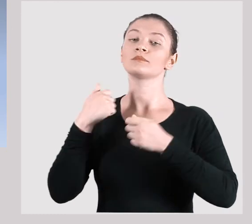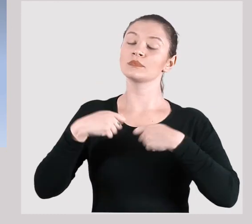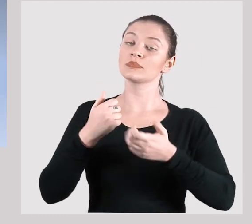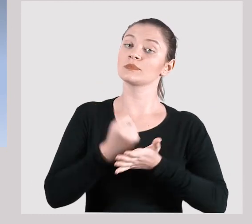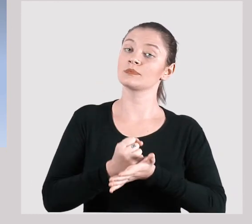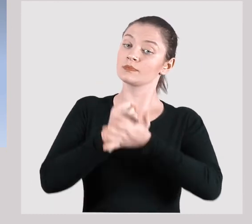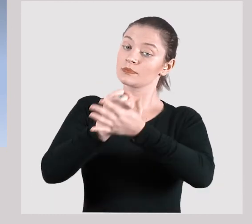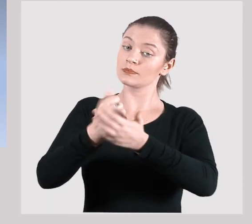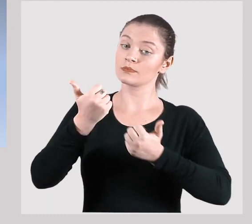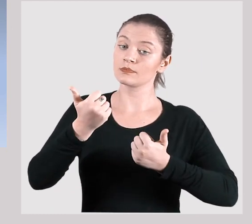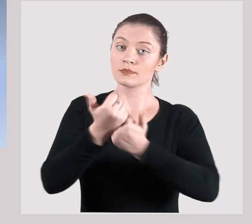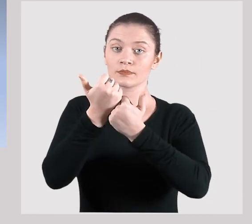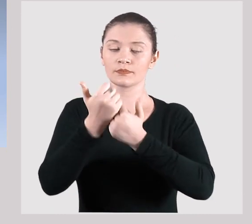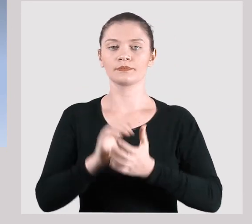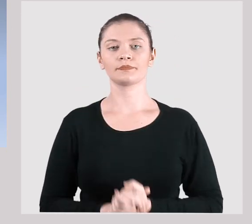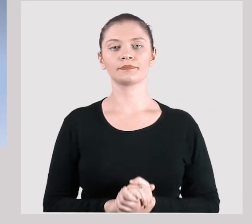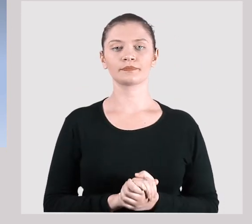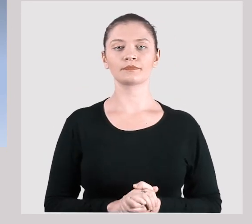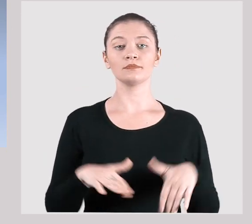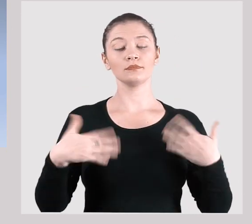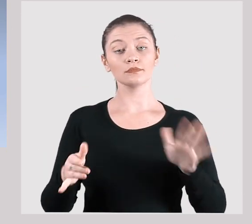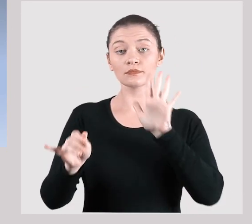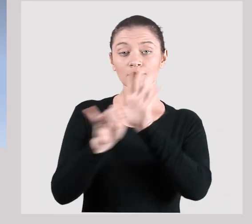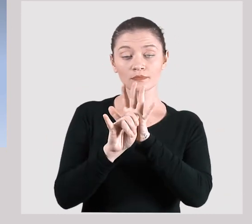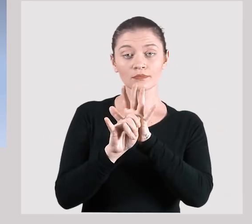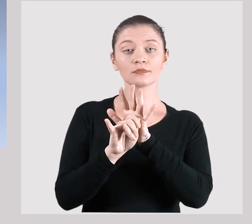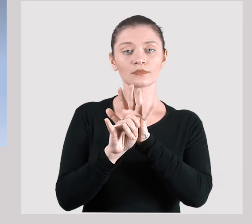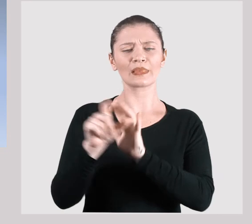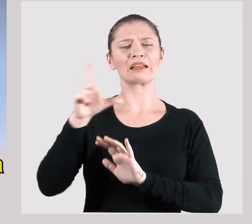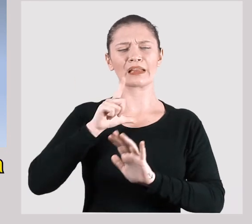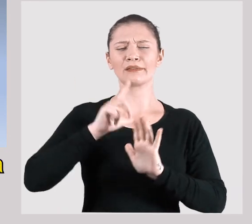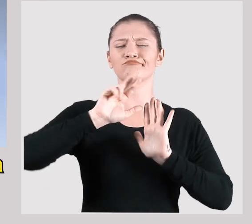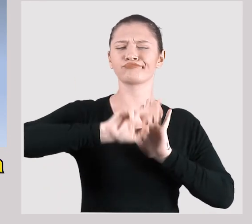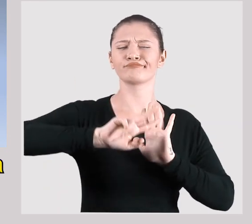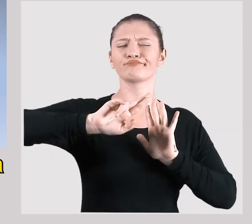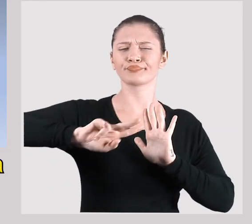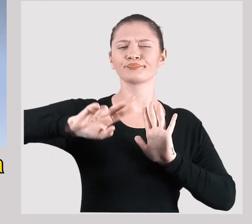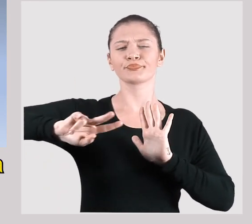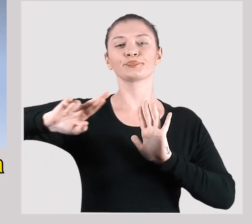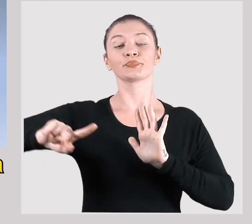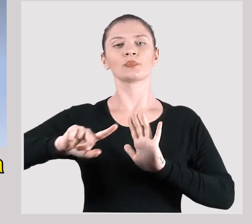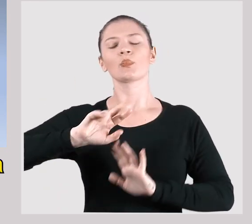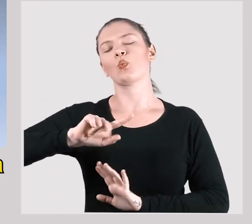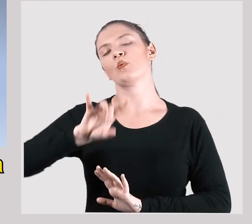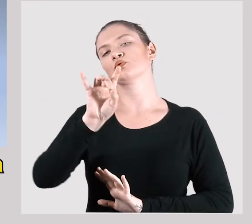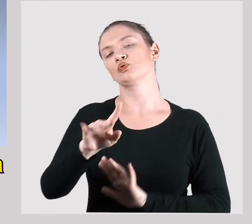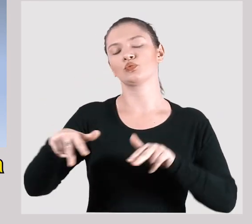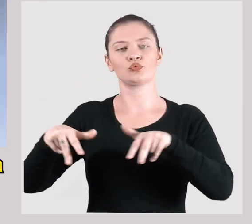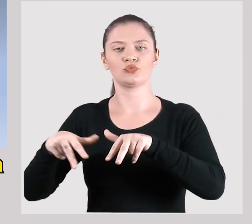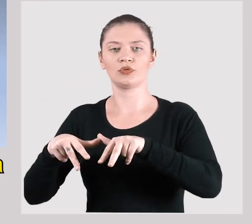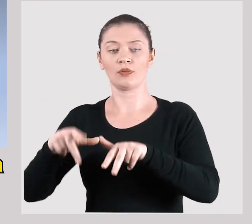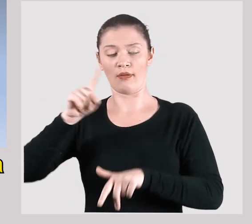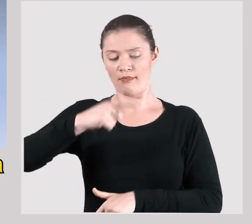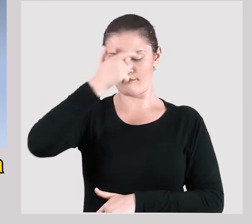jovens. Né? Então, a identidade ela é feita de vários componentes. Né? Então, não é só o gênero. Né? Então, é a pessoa